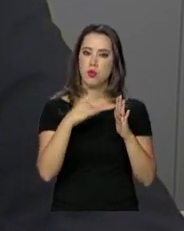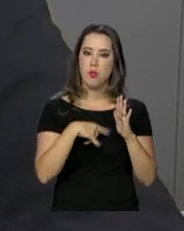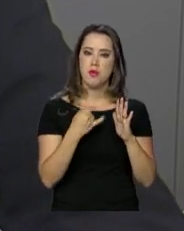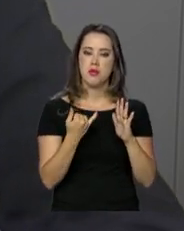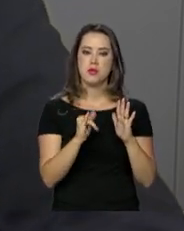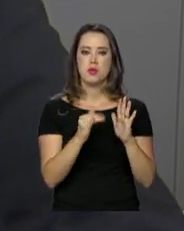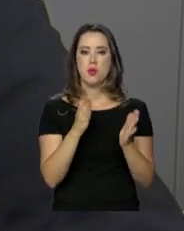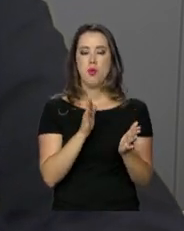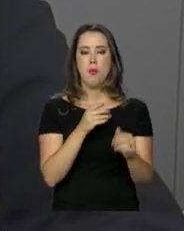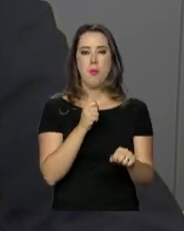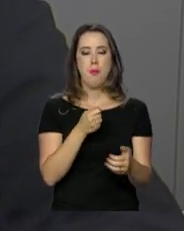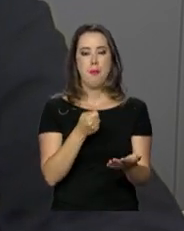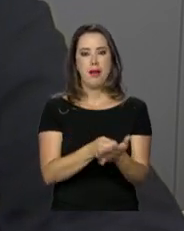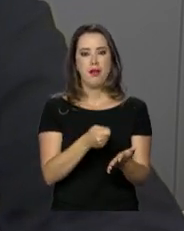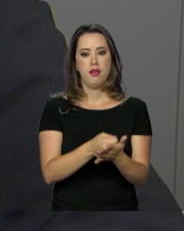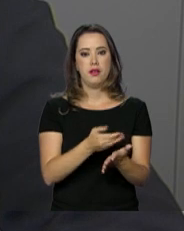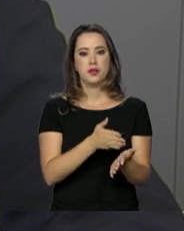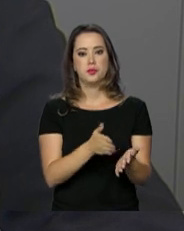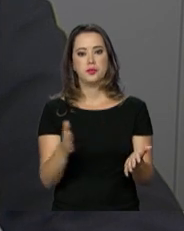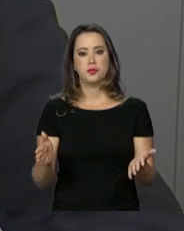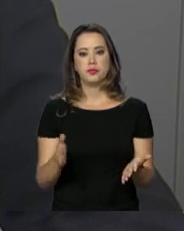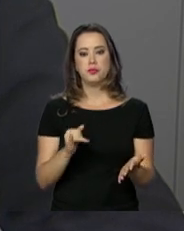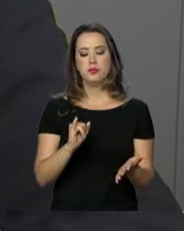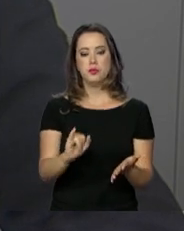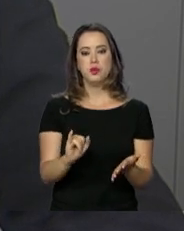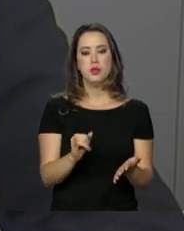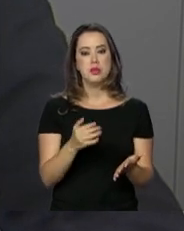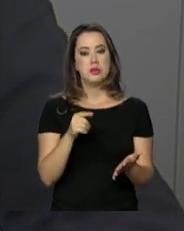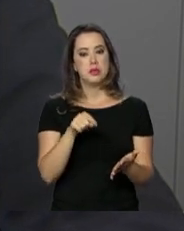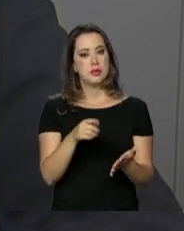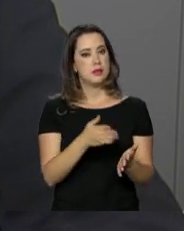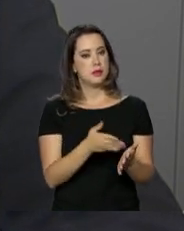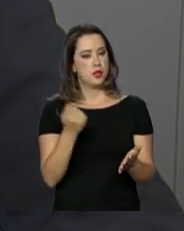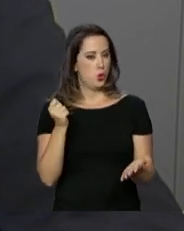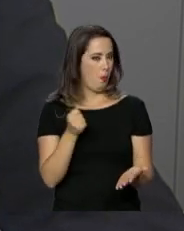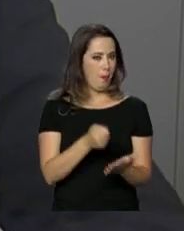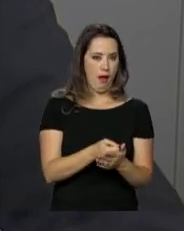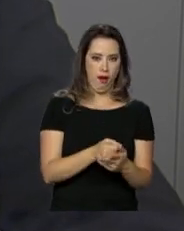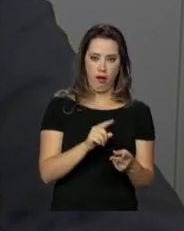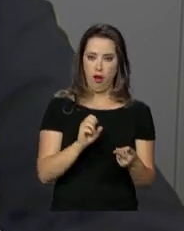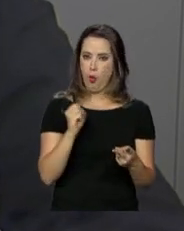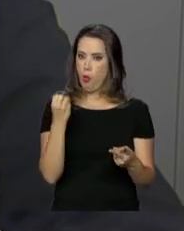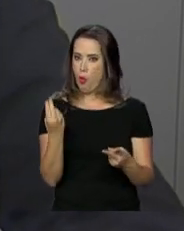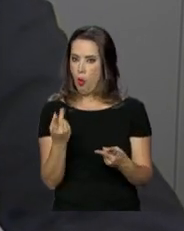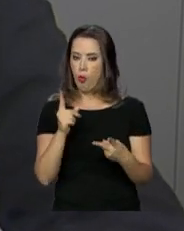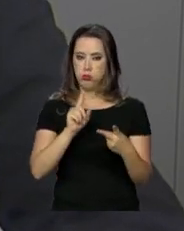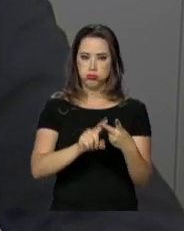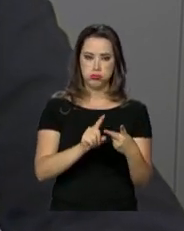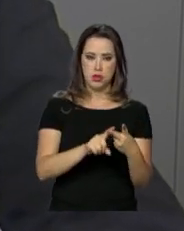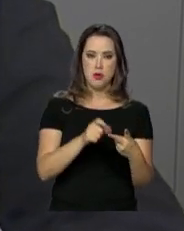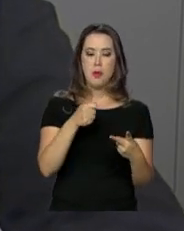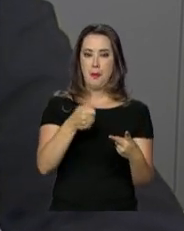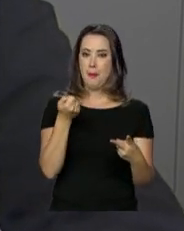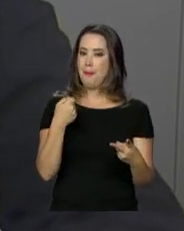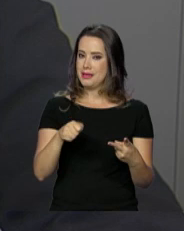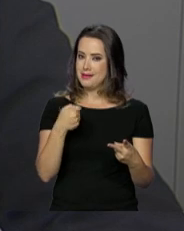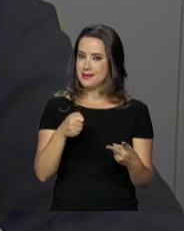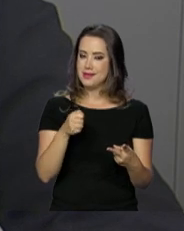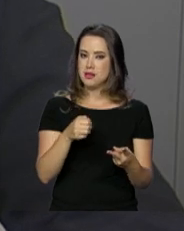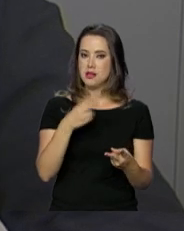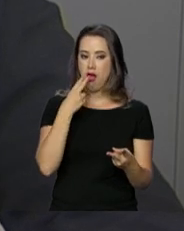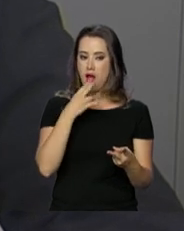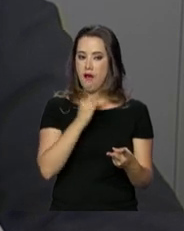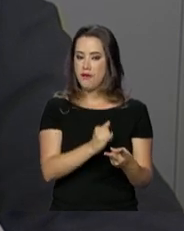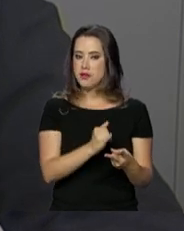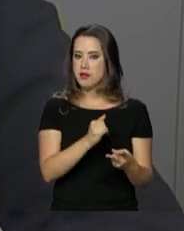pagar no prazo dado pela fiscalização se a empresa não efetuará o pagamento dos valores atrasados a empresa vai ser notificada